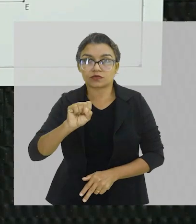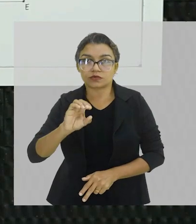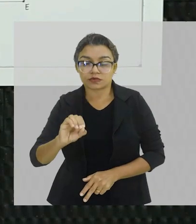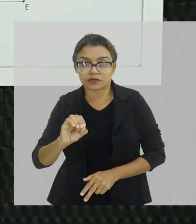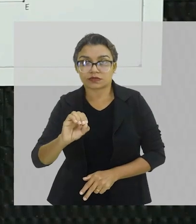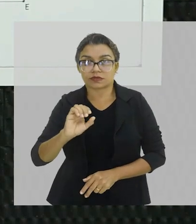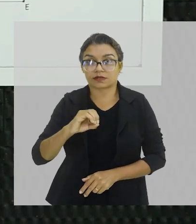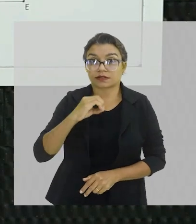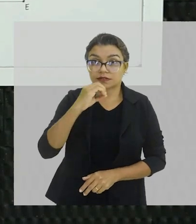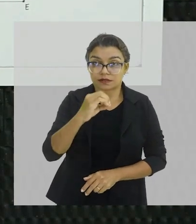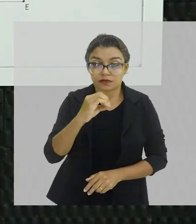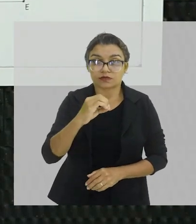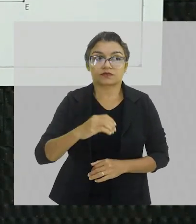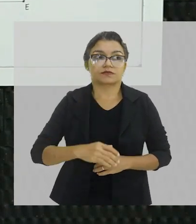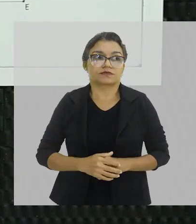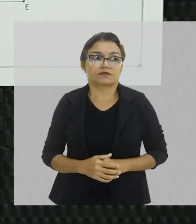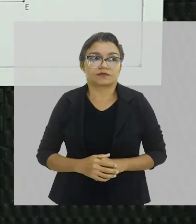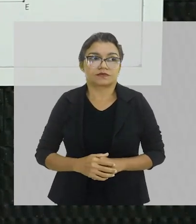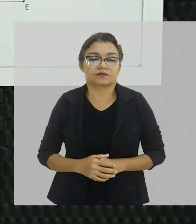graus,